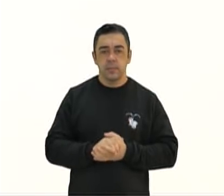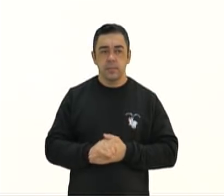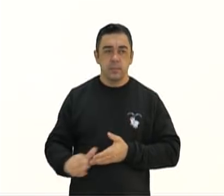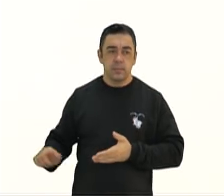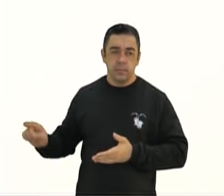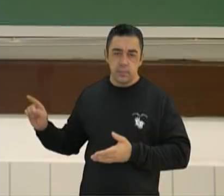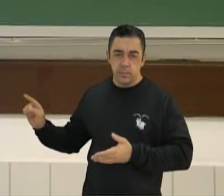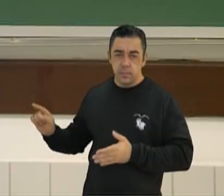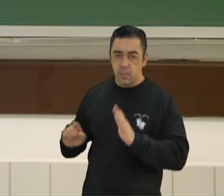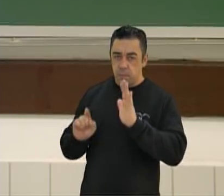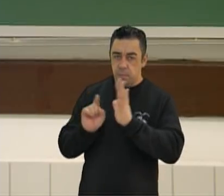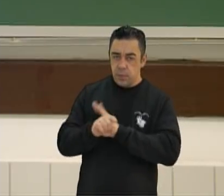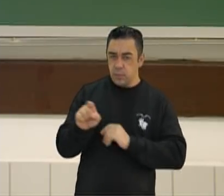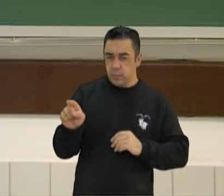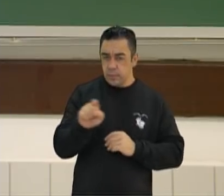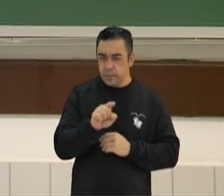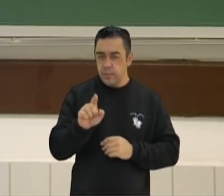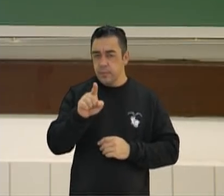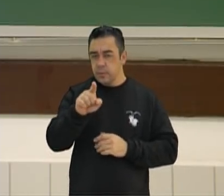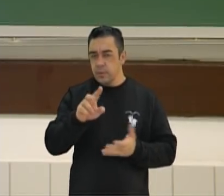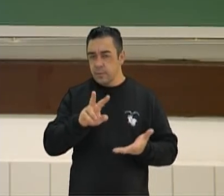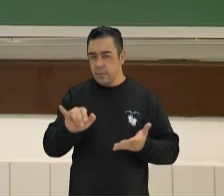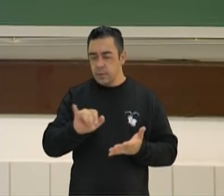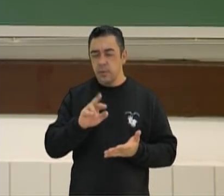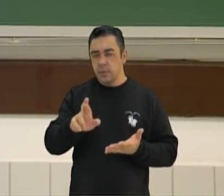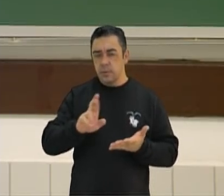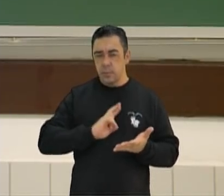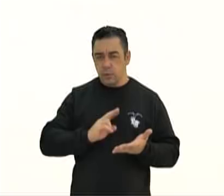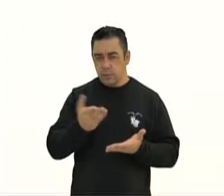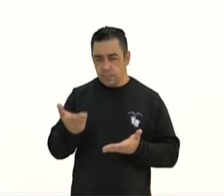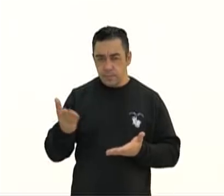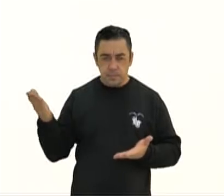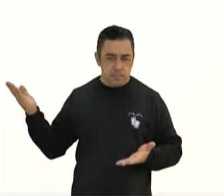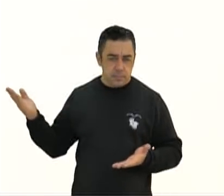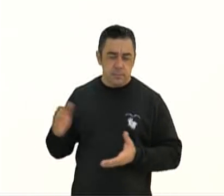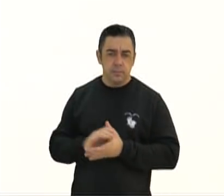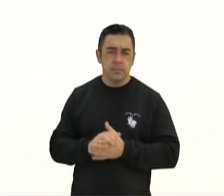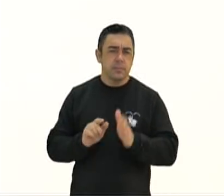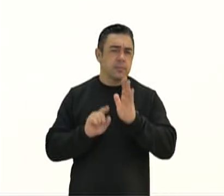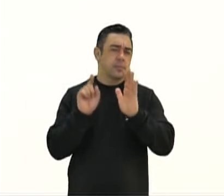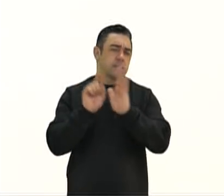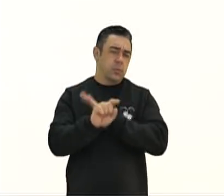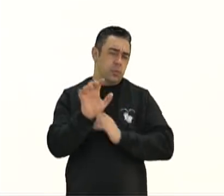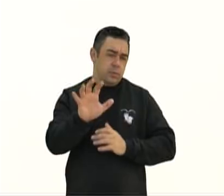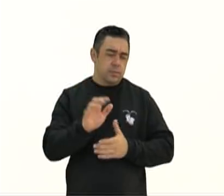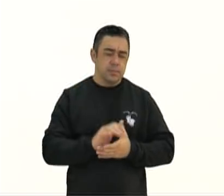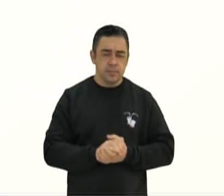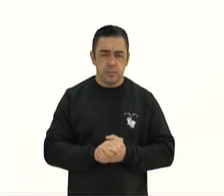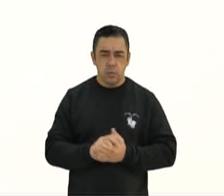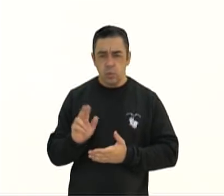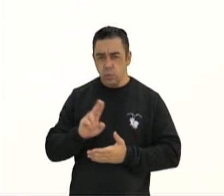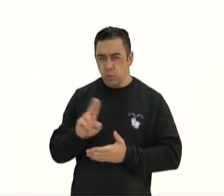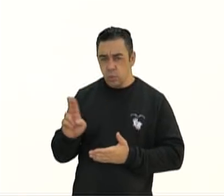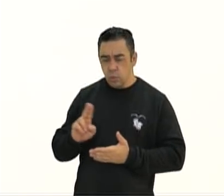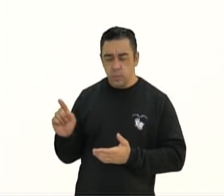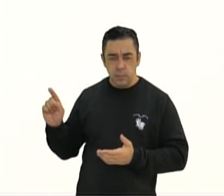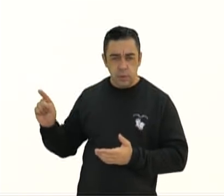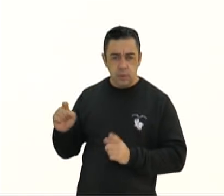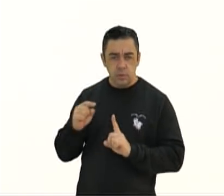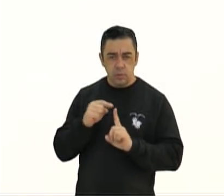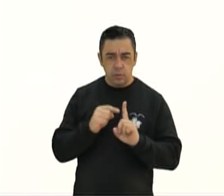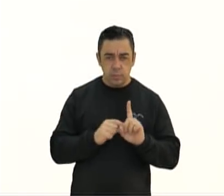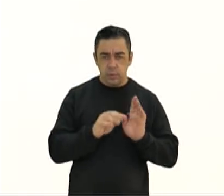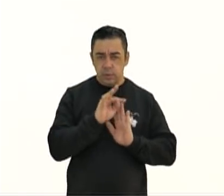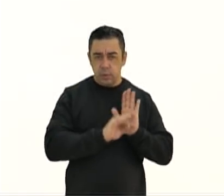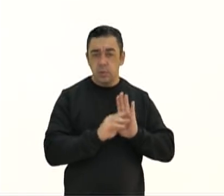Aqui temos um quiz. Você vai responder a este quiz. Eu estou perguntando o seguinte: o nome que damos a esse tipo de